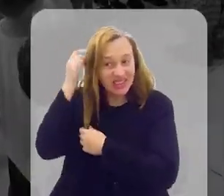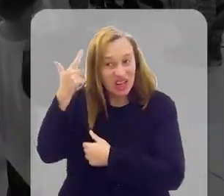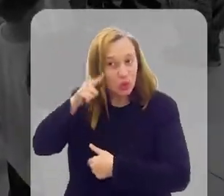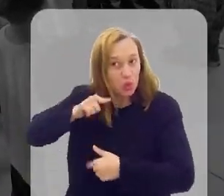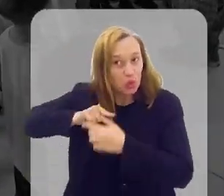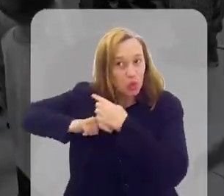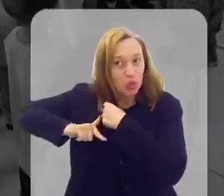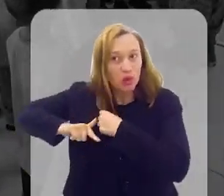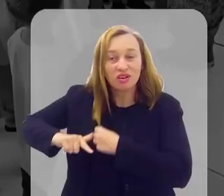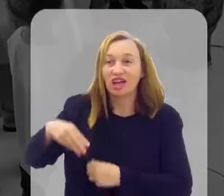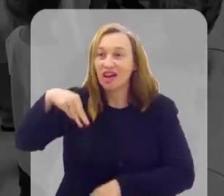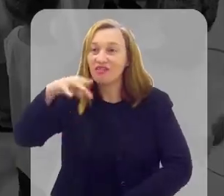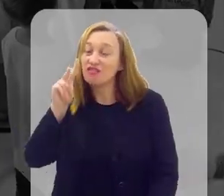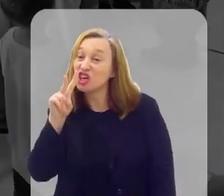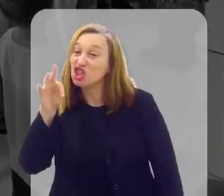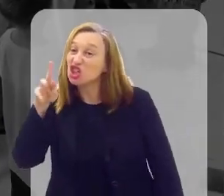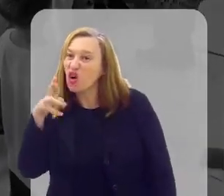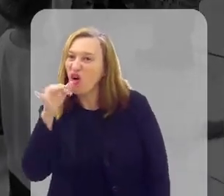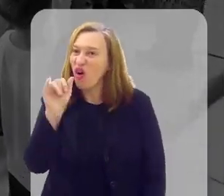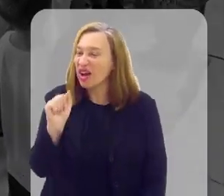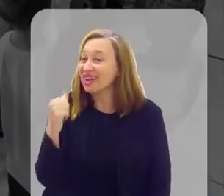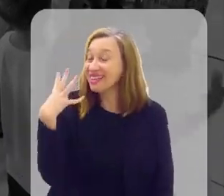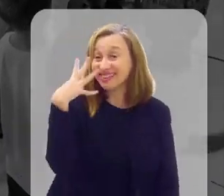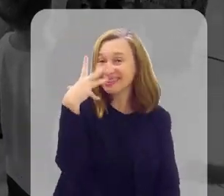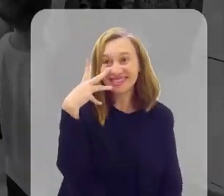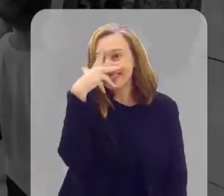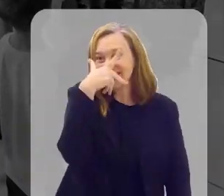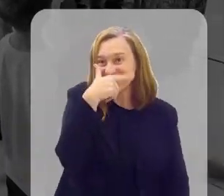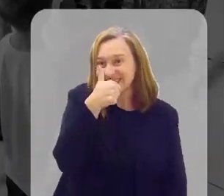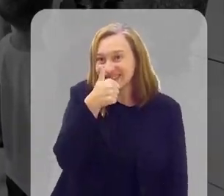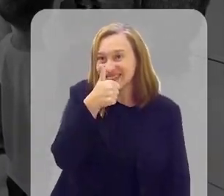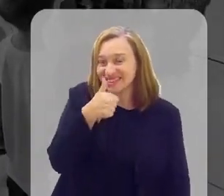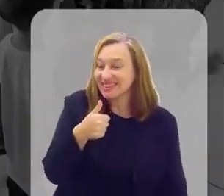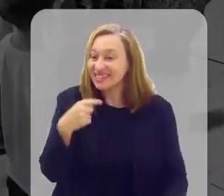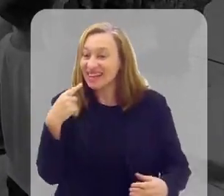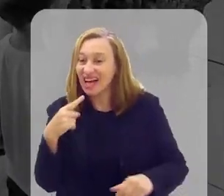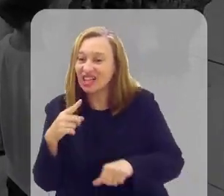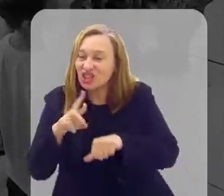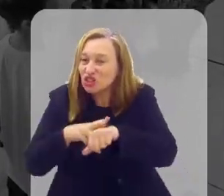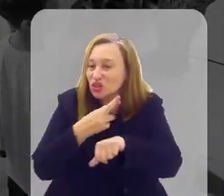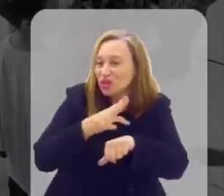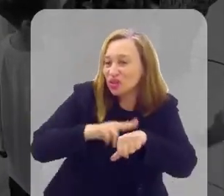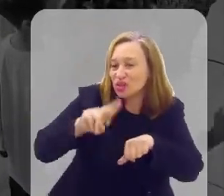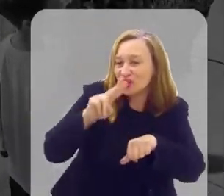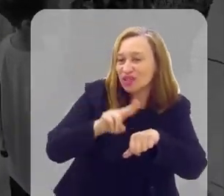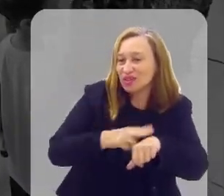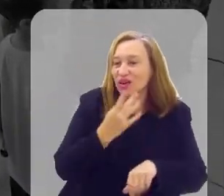o da Vitória é uma gracinha, cor de choro.